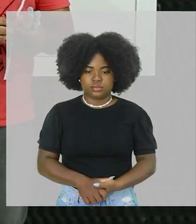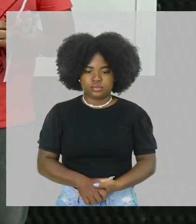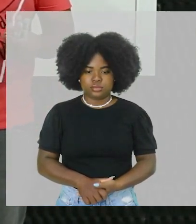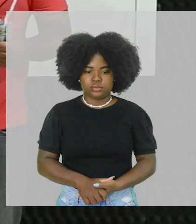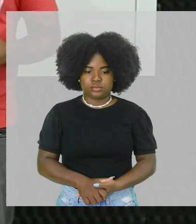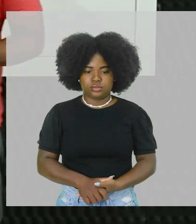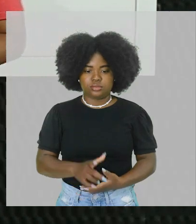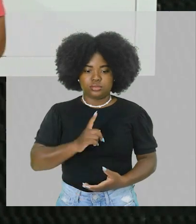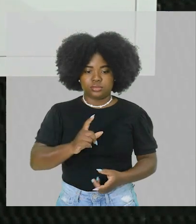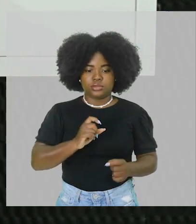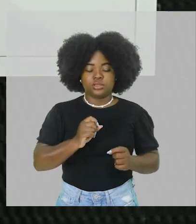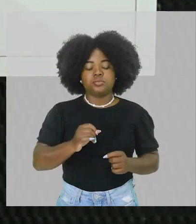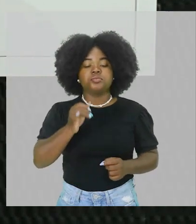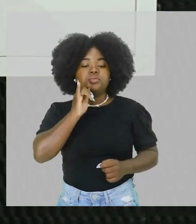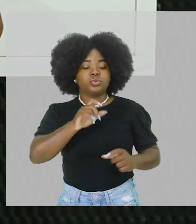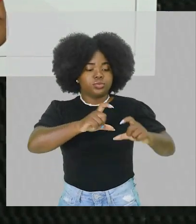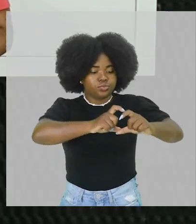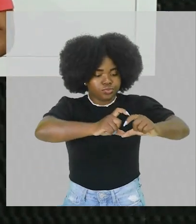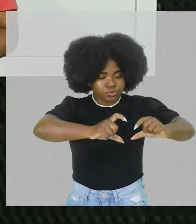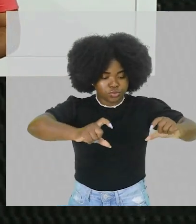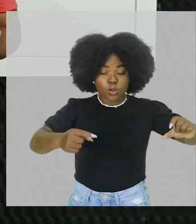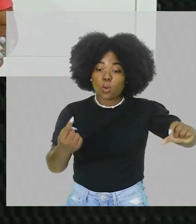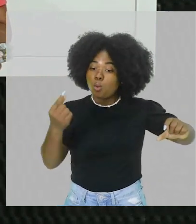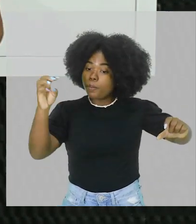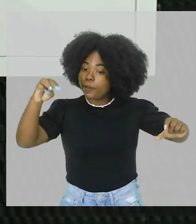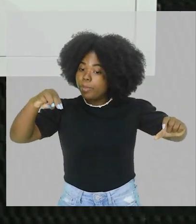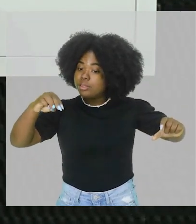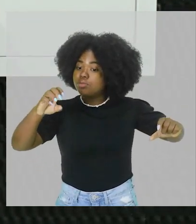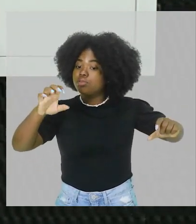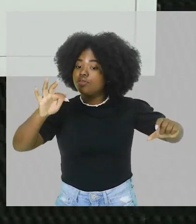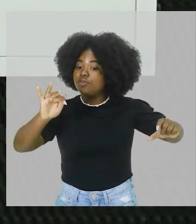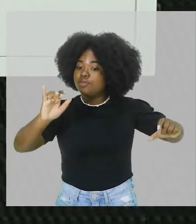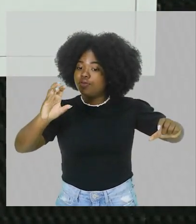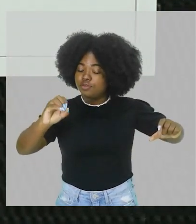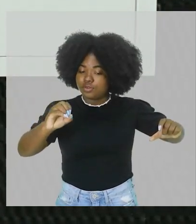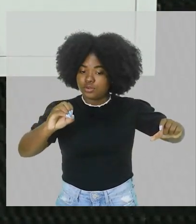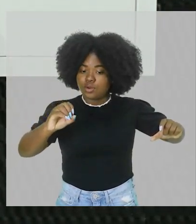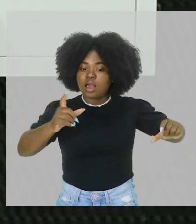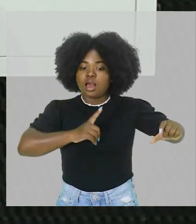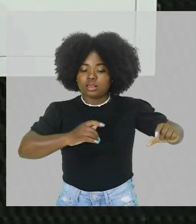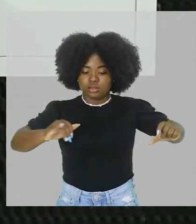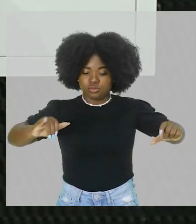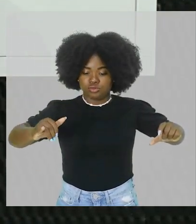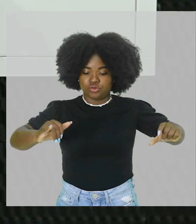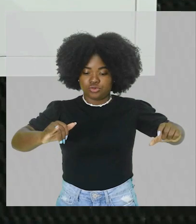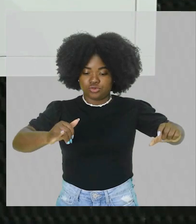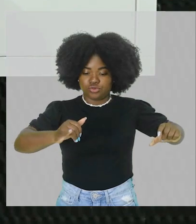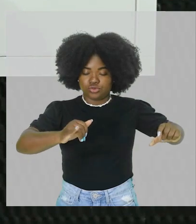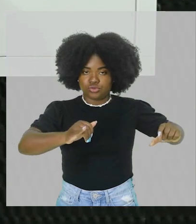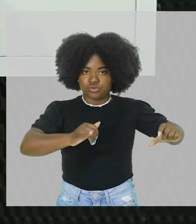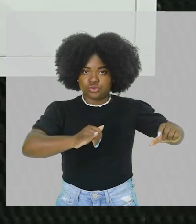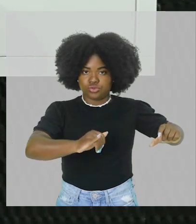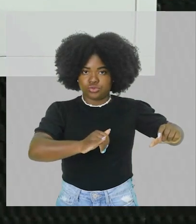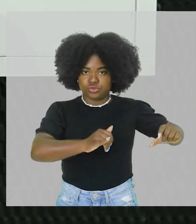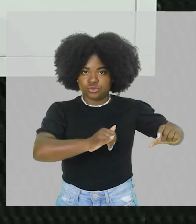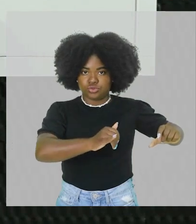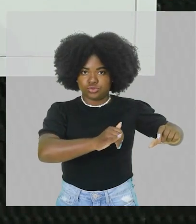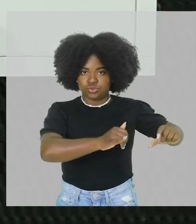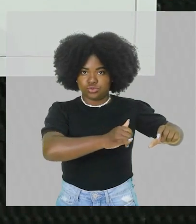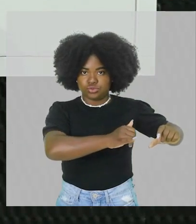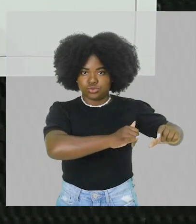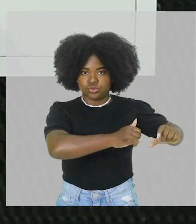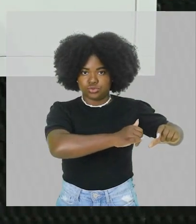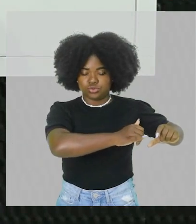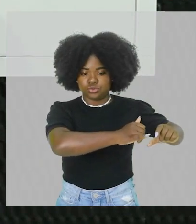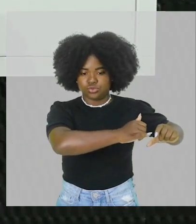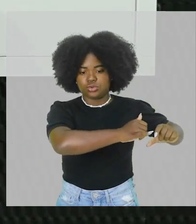Nós temos um fio, né, um fio mais ou menos 1 metro, e por ele vai passar uma corrente elétrica, tá certo? E ali em